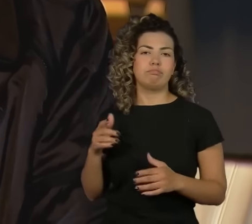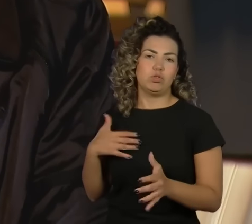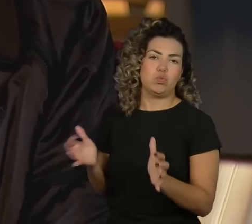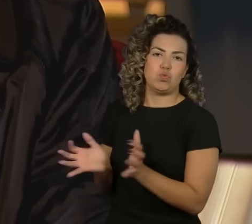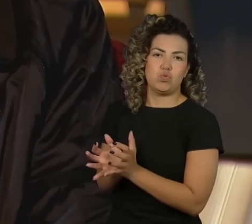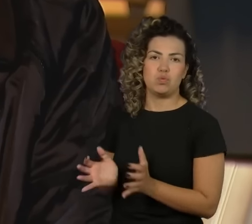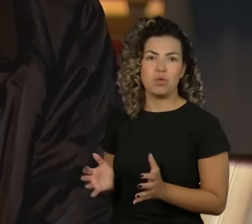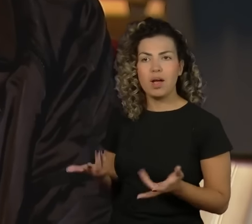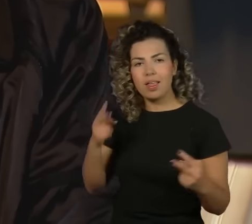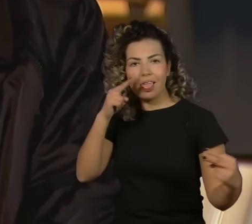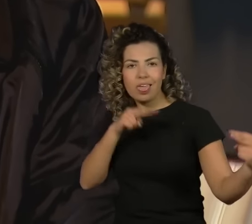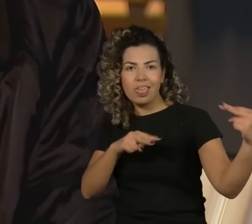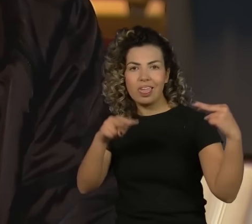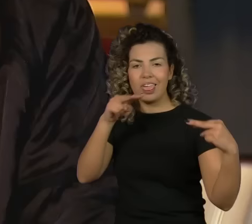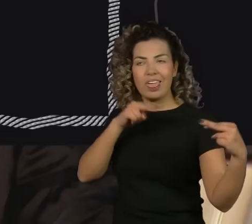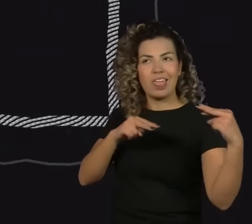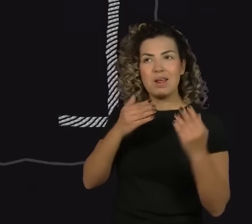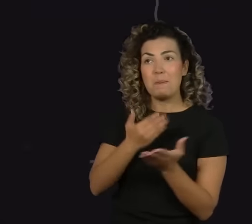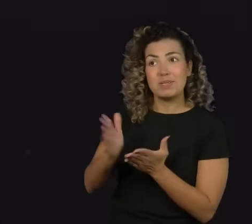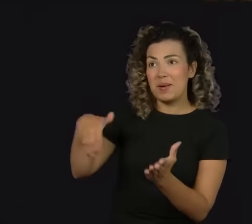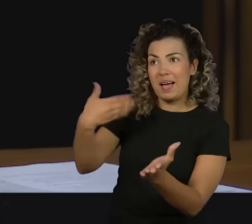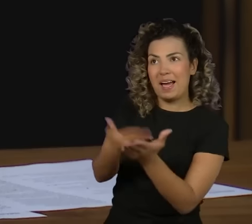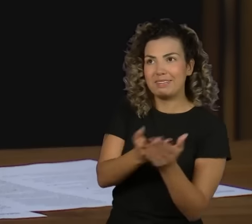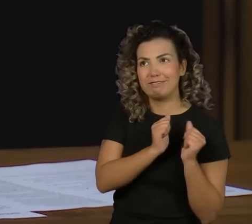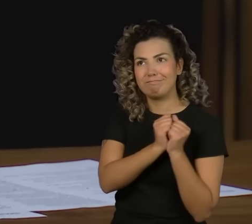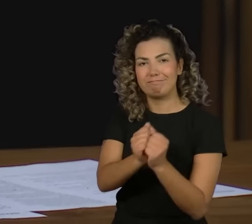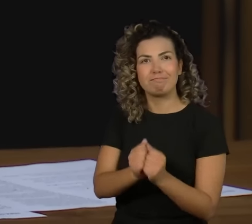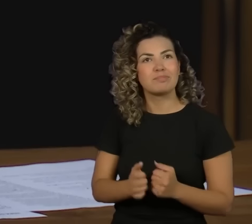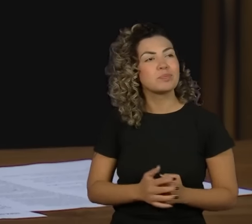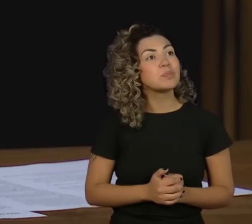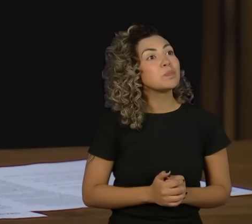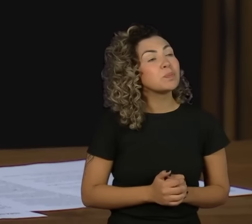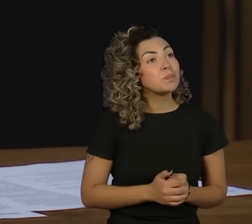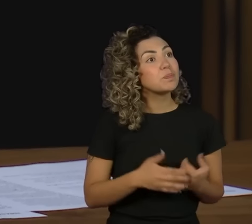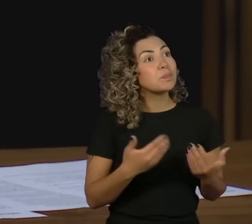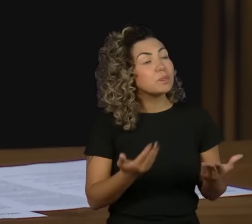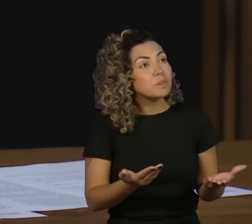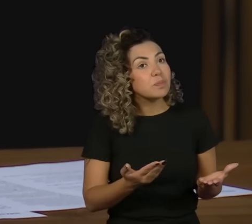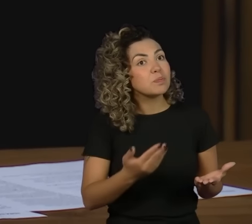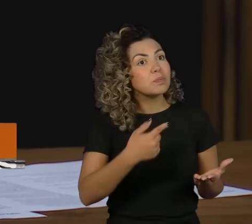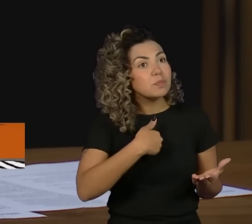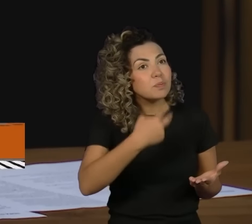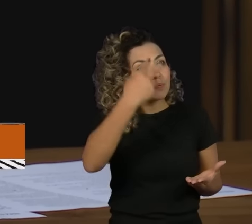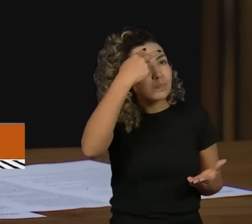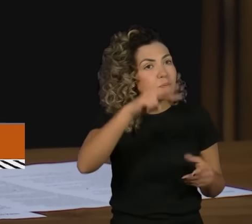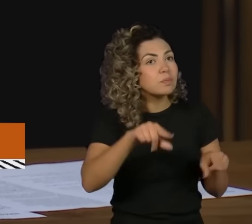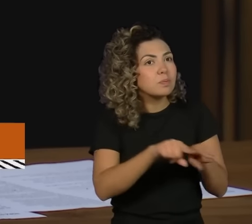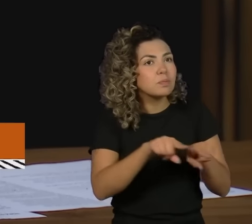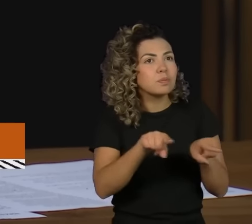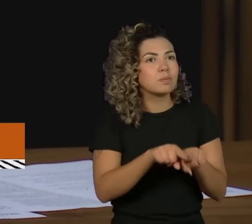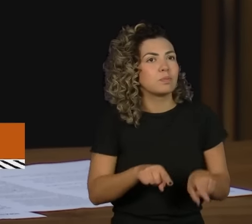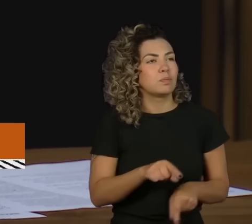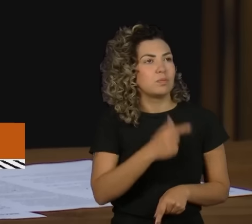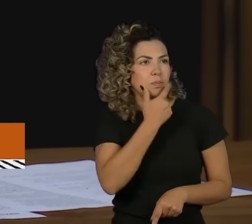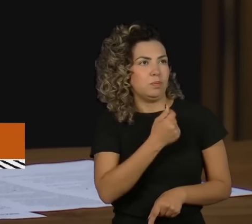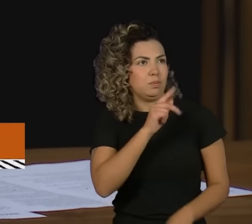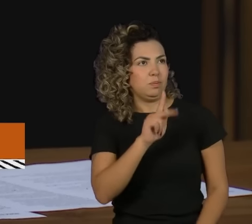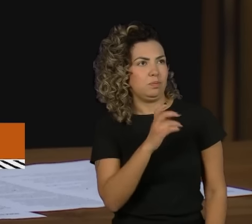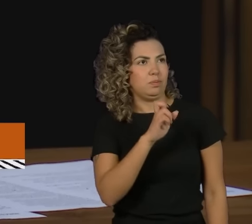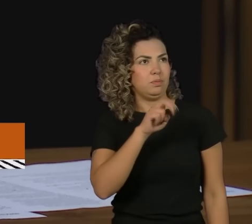começou. Né? E até hoje, está até hoje. Eu não posso esquecer do Henrique Trombini. Skylab,